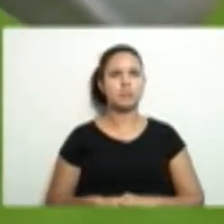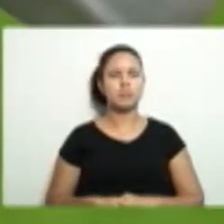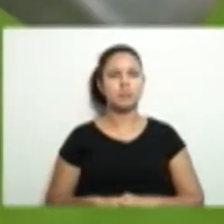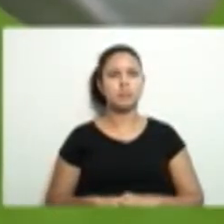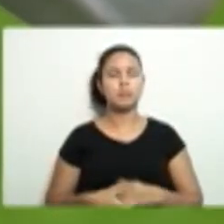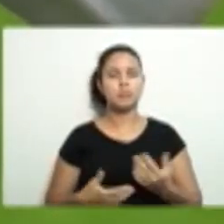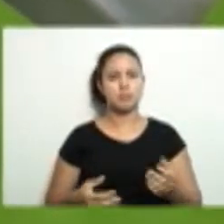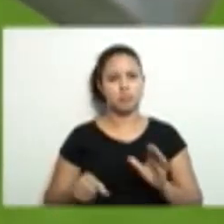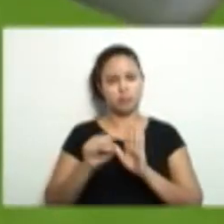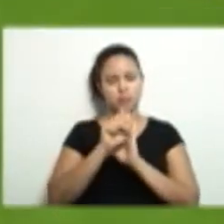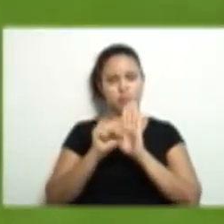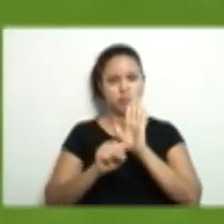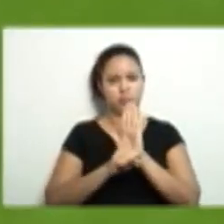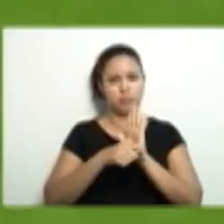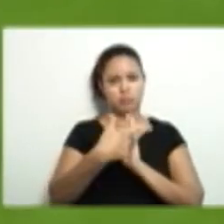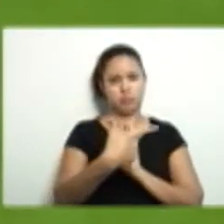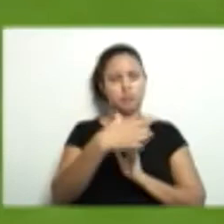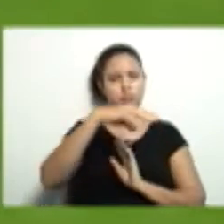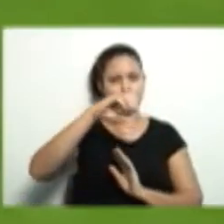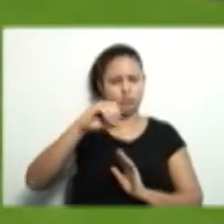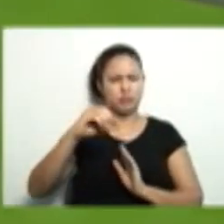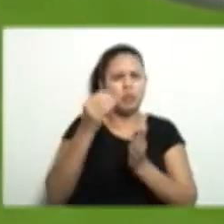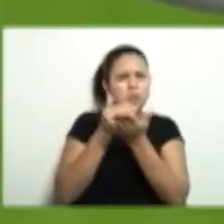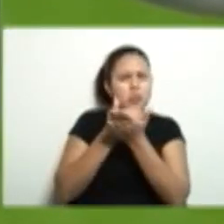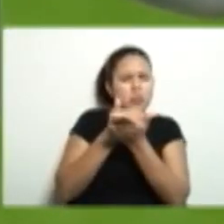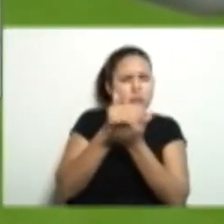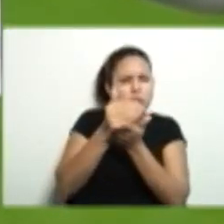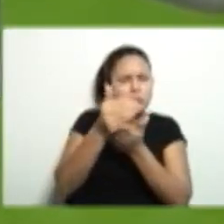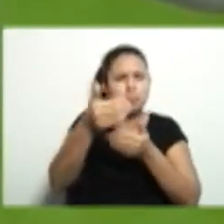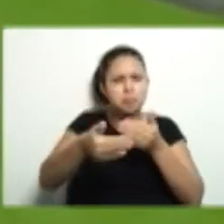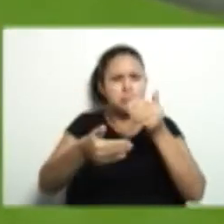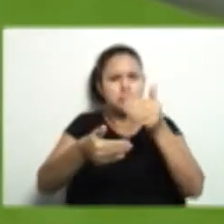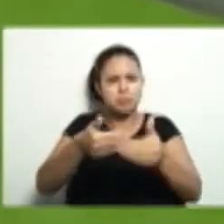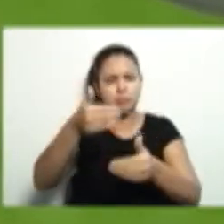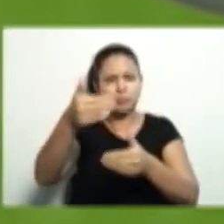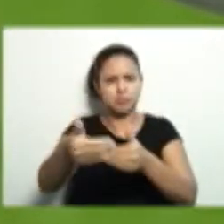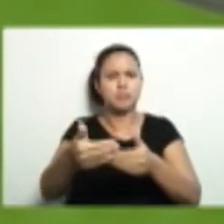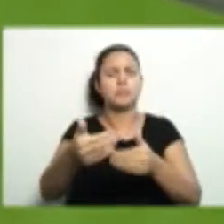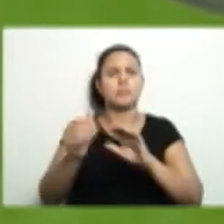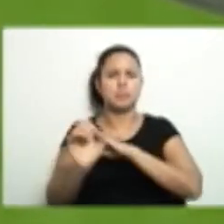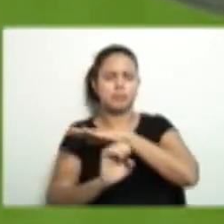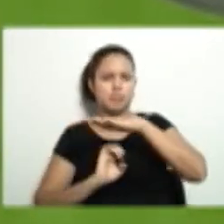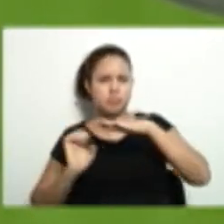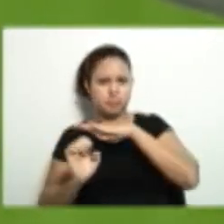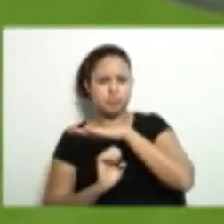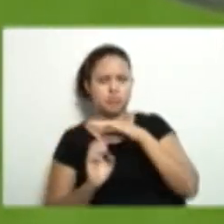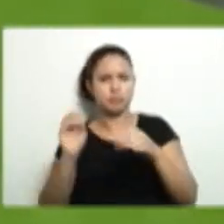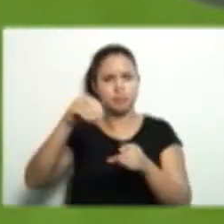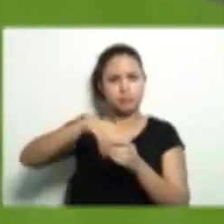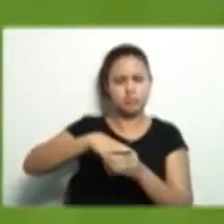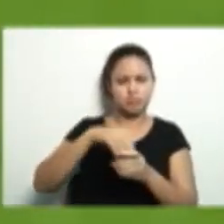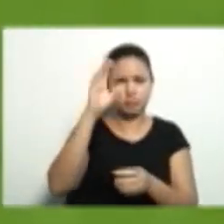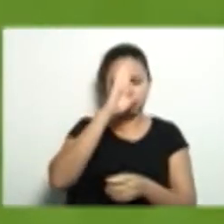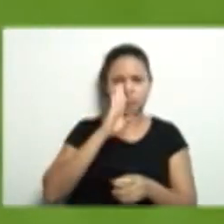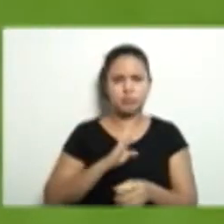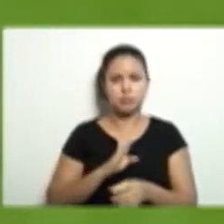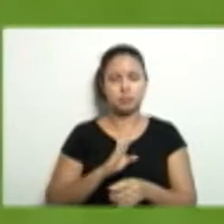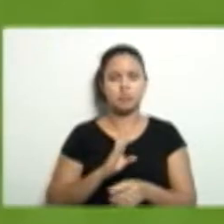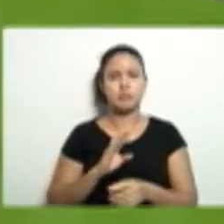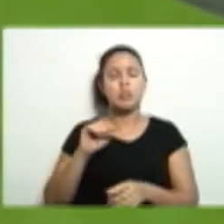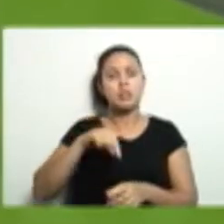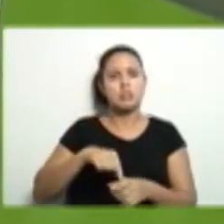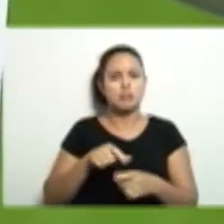No século XX, bem no início do processo de industrialização brasileira, o crescimento econômico no país veio acompanhado de